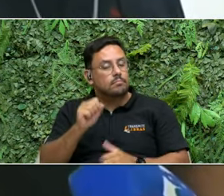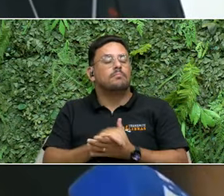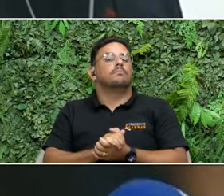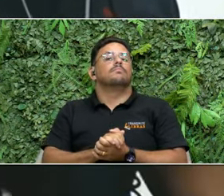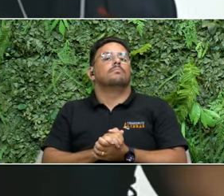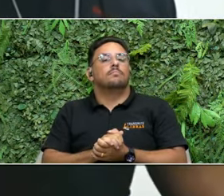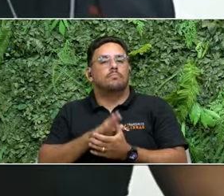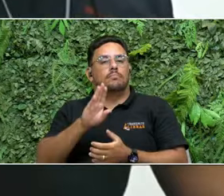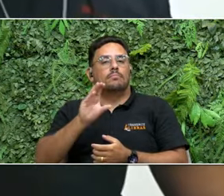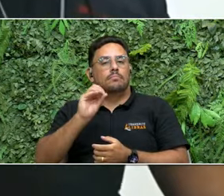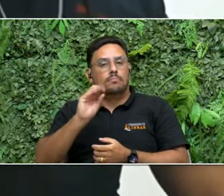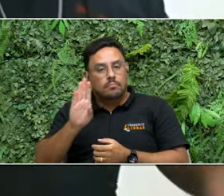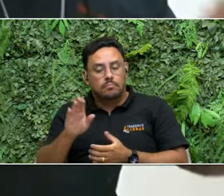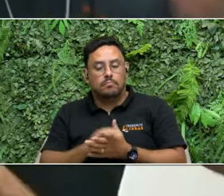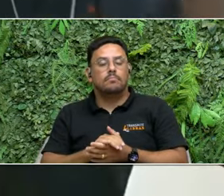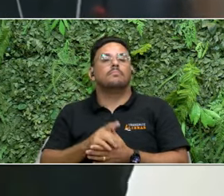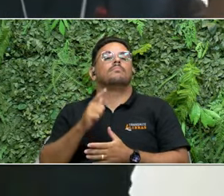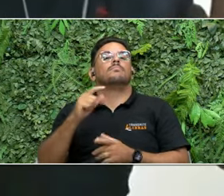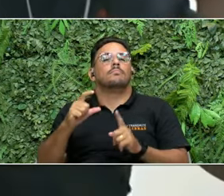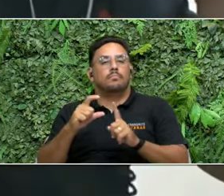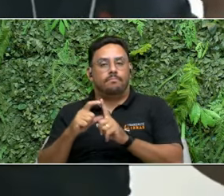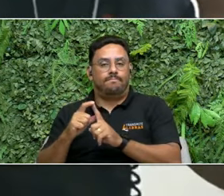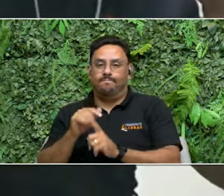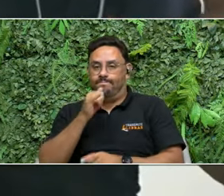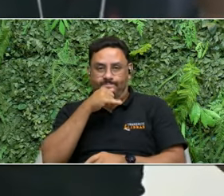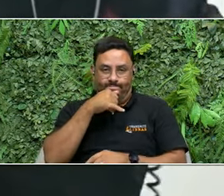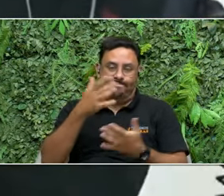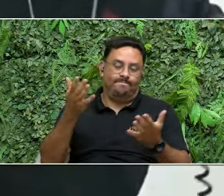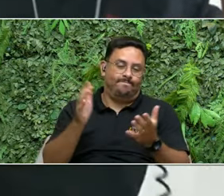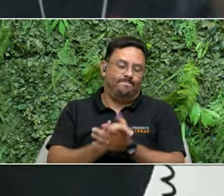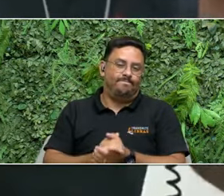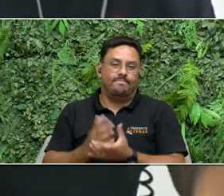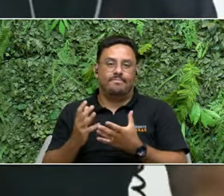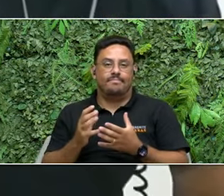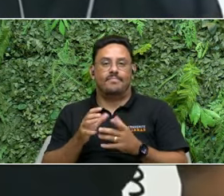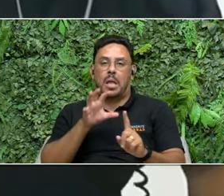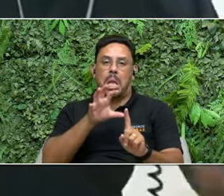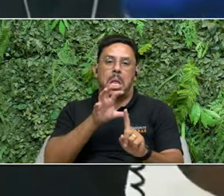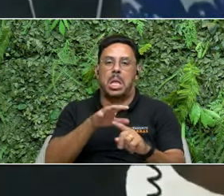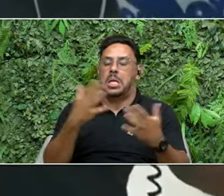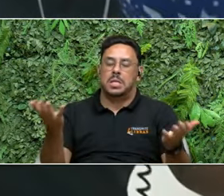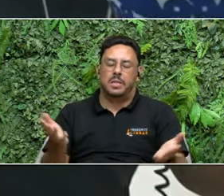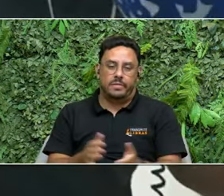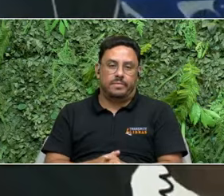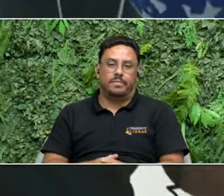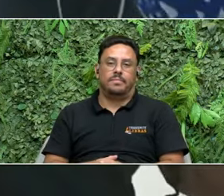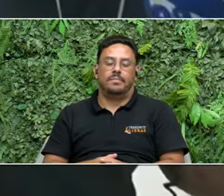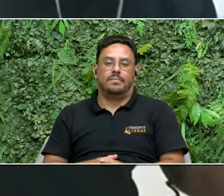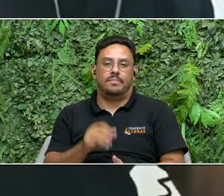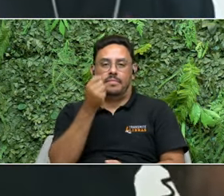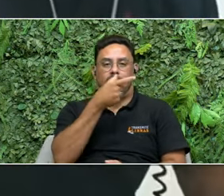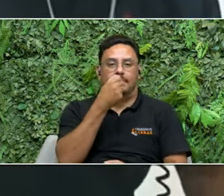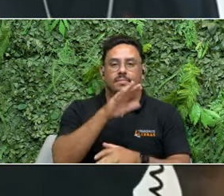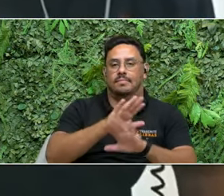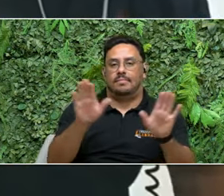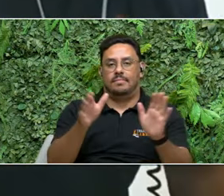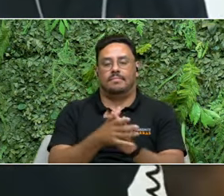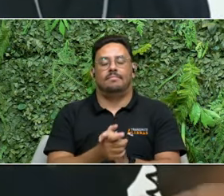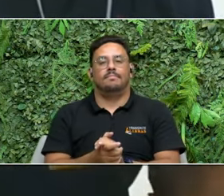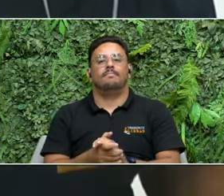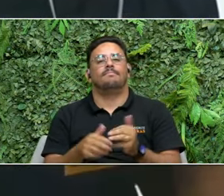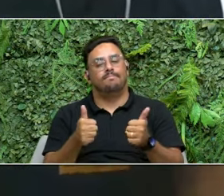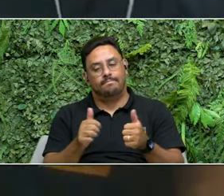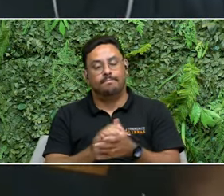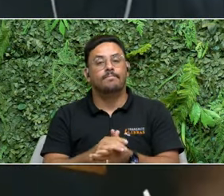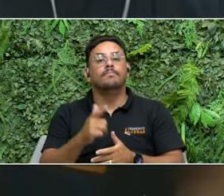caro Bob varia outro outro outra palavra infeliz né É talvez ele queira só Provocar mesmo não sei pode É isso aí é isso aí é tá bom